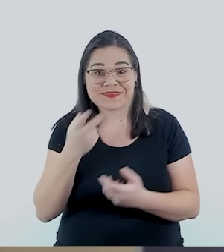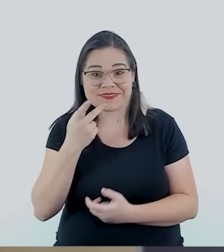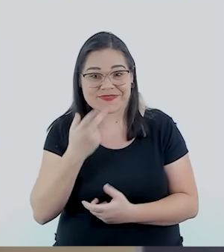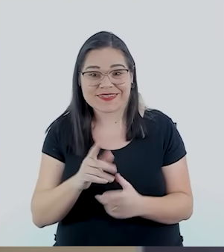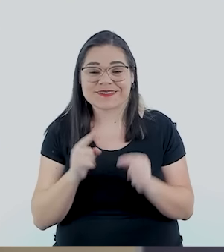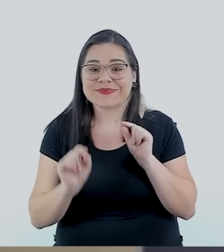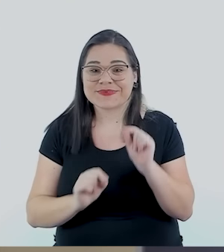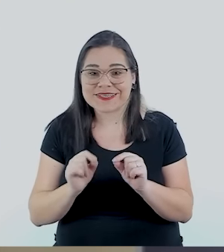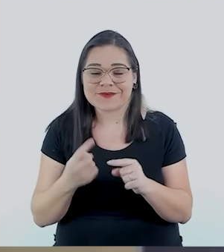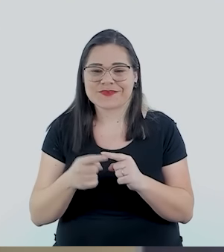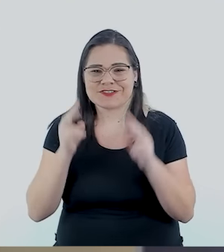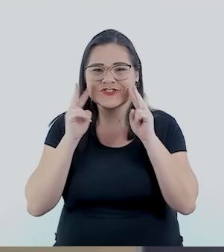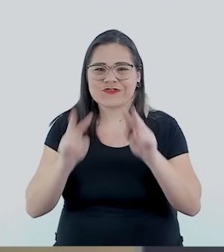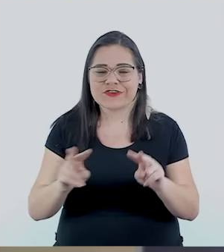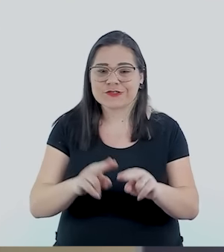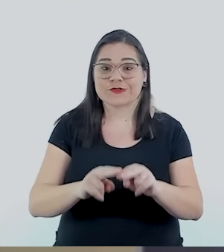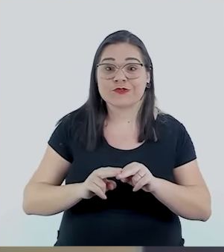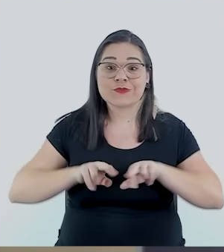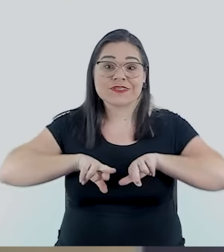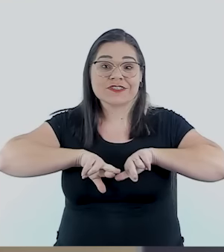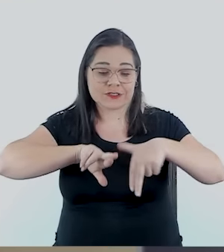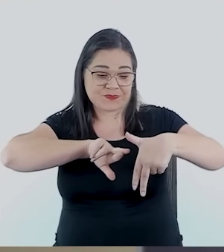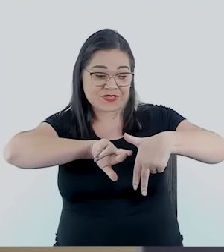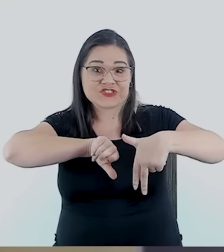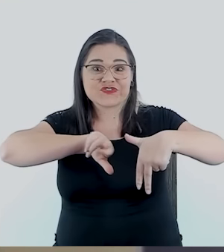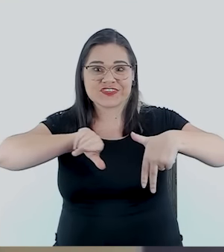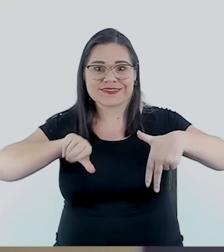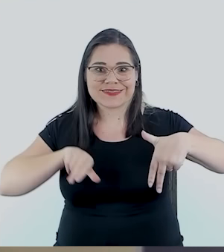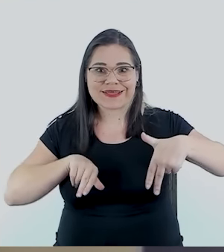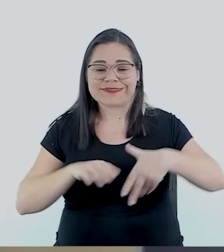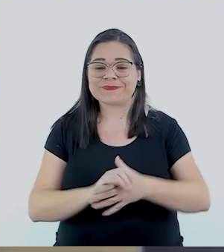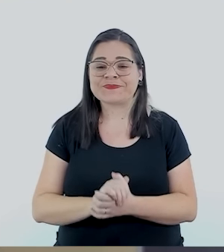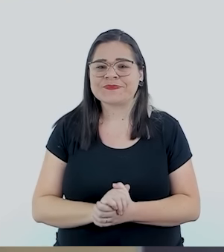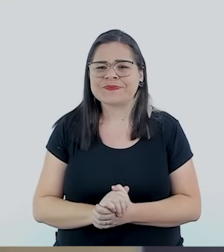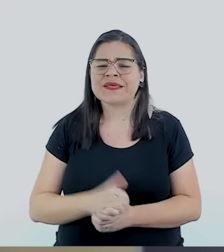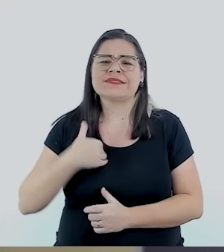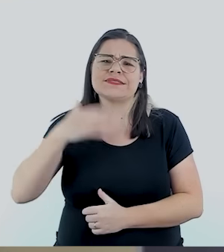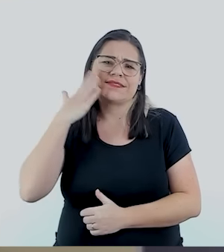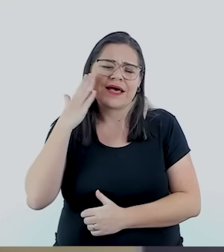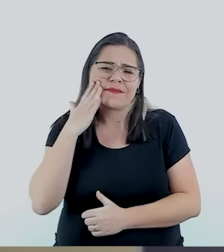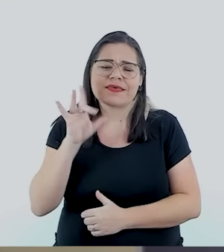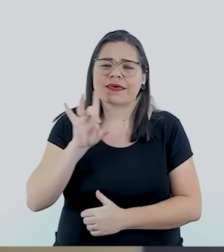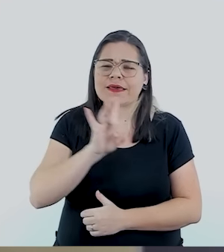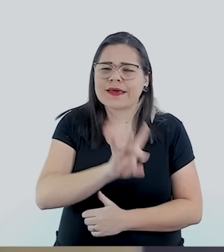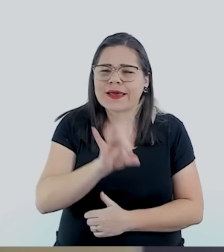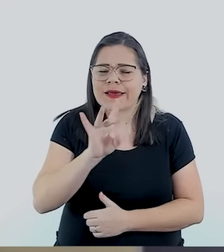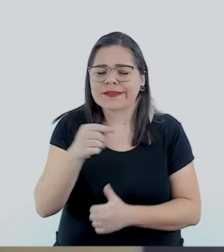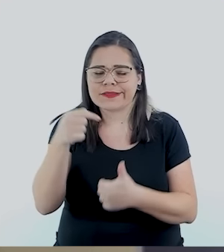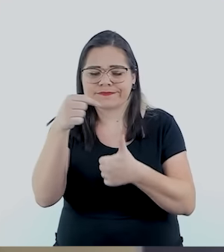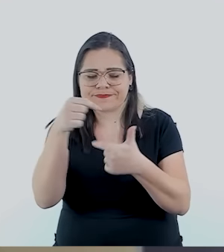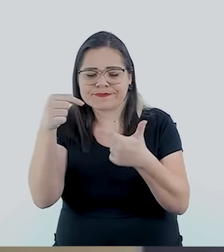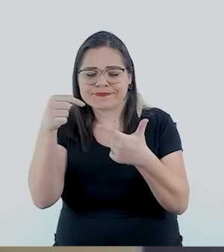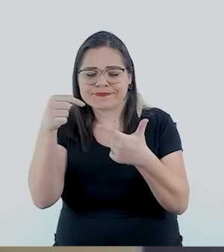Eh paraa questão da diversidade a gente sabe que cada interseccionalidade representa né uma via